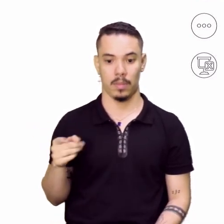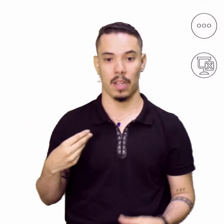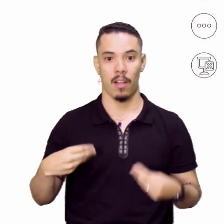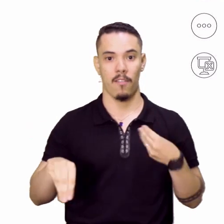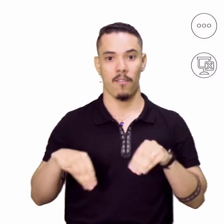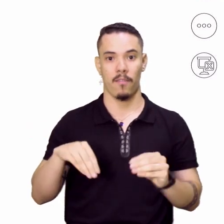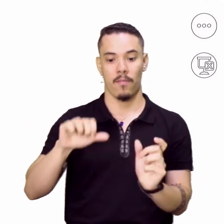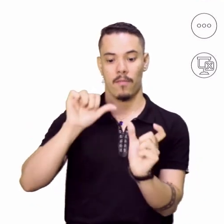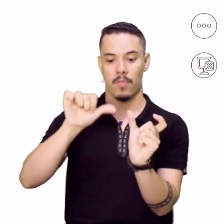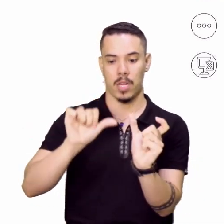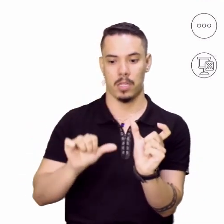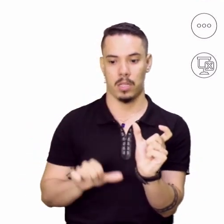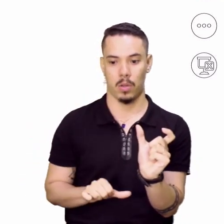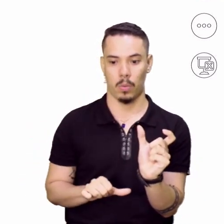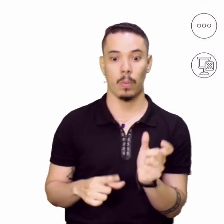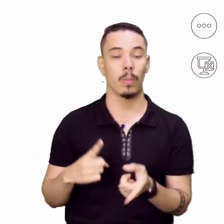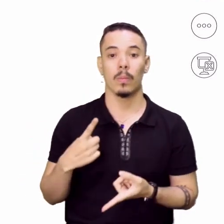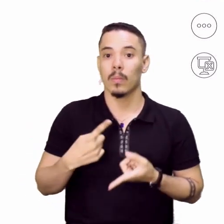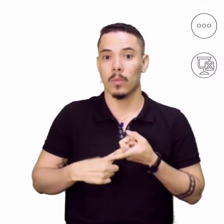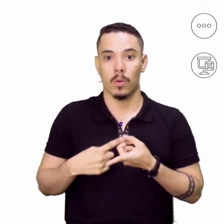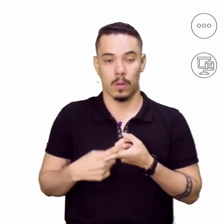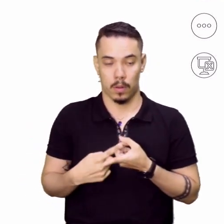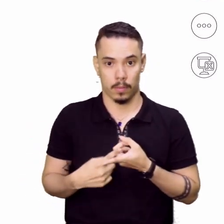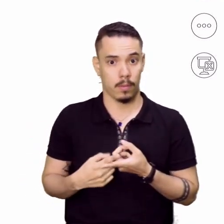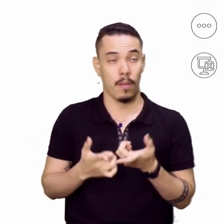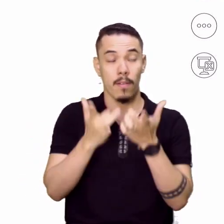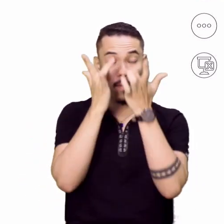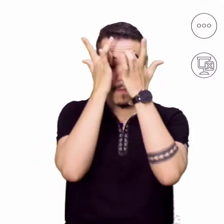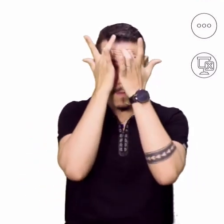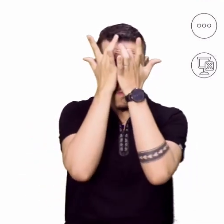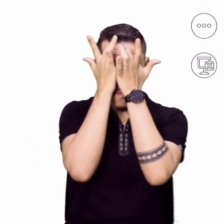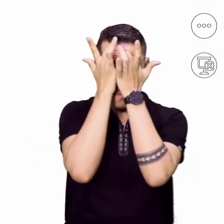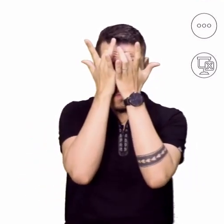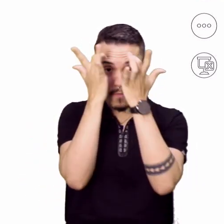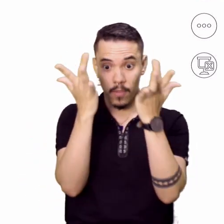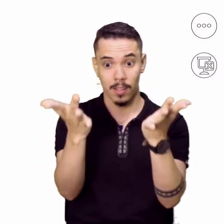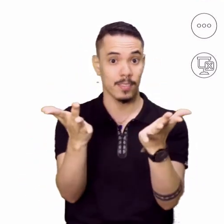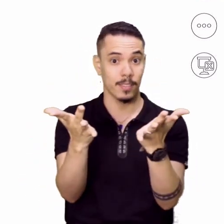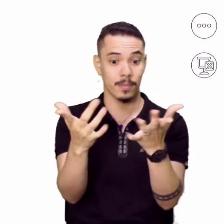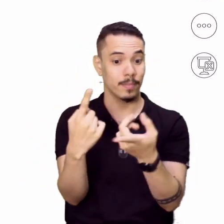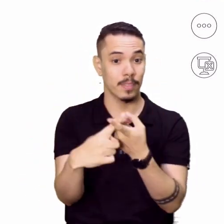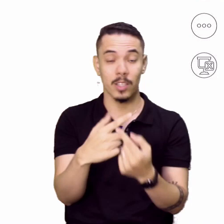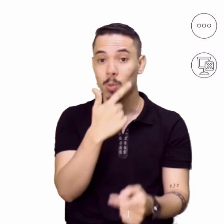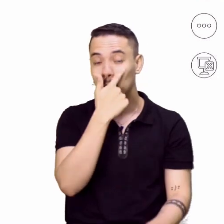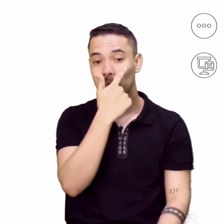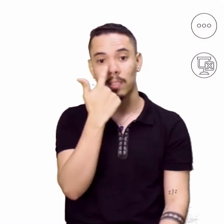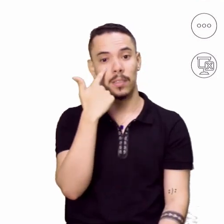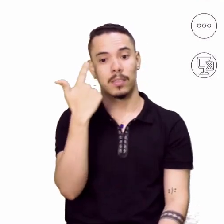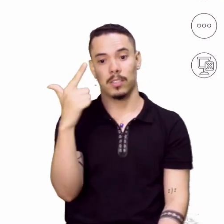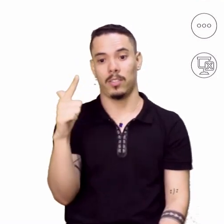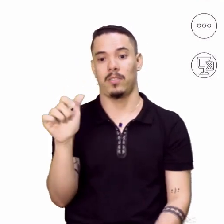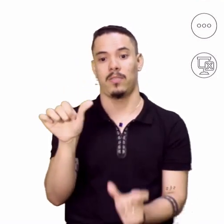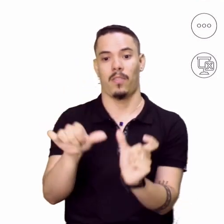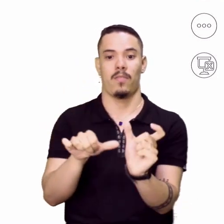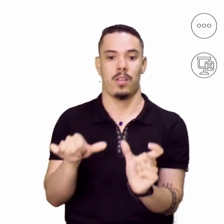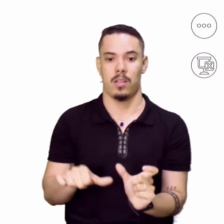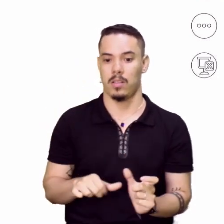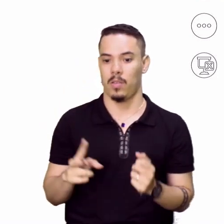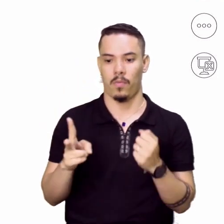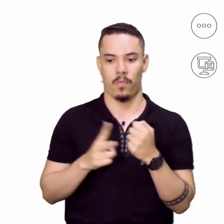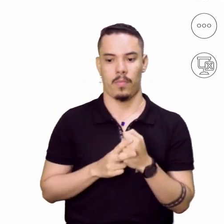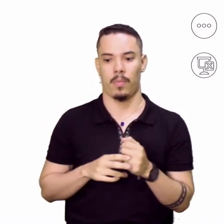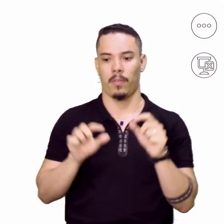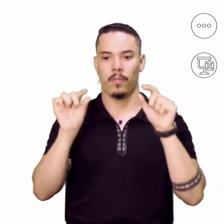flexão ou seja tá muito fácil porque não existe flexão verbal em nenhuma